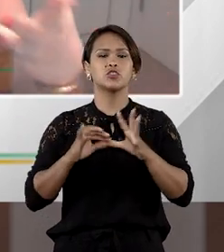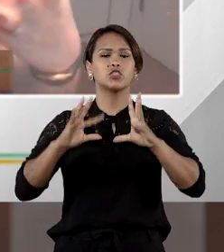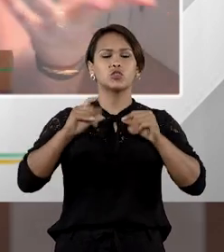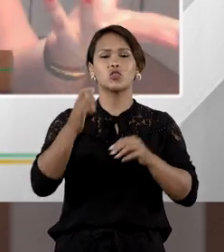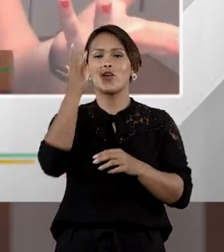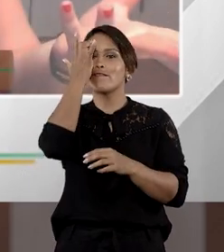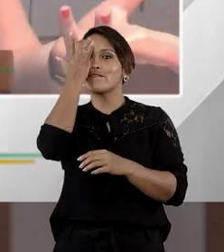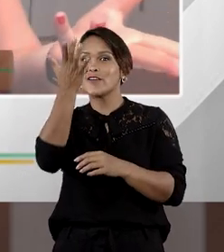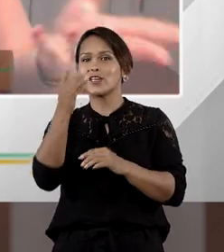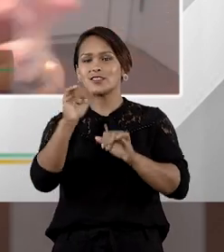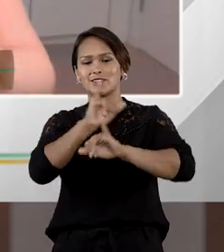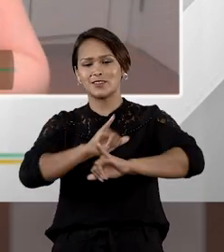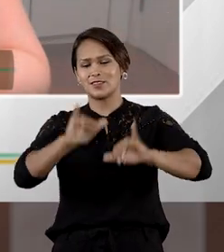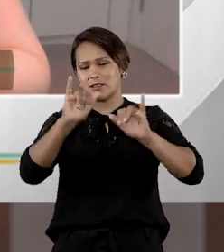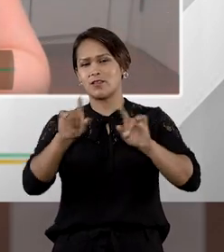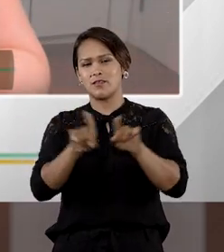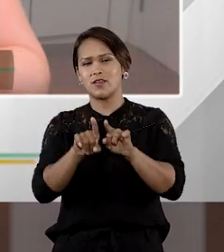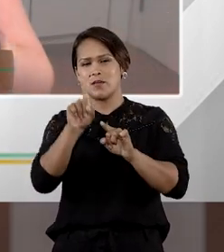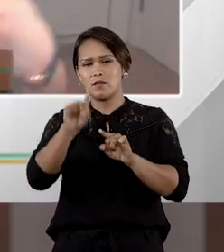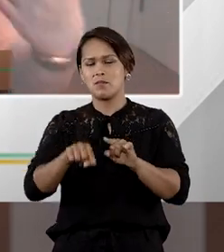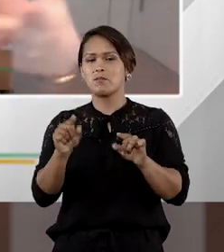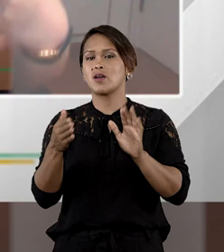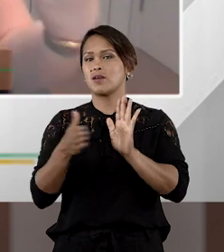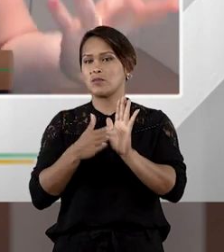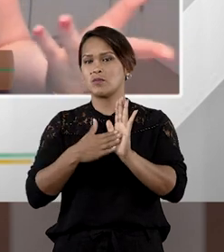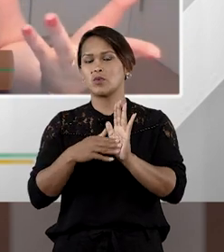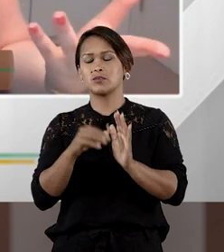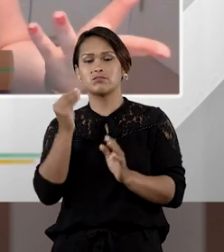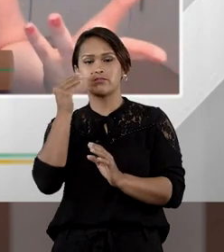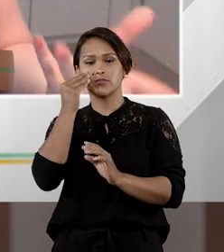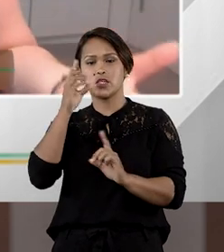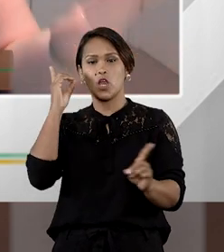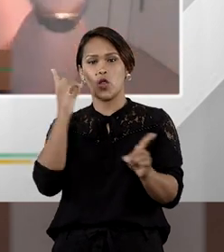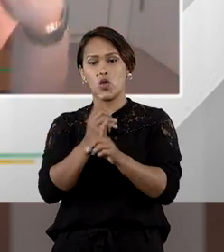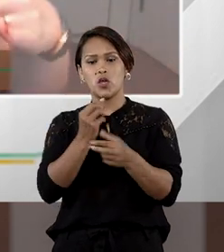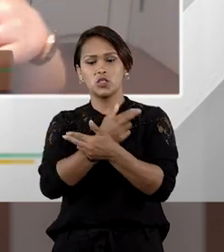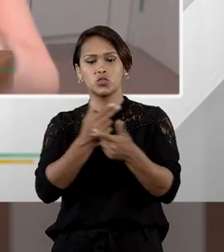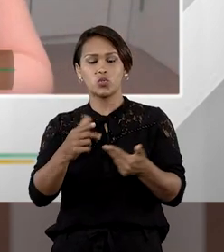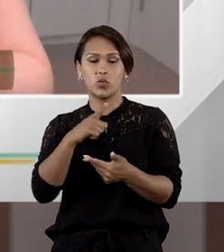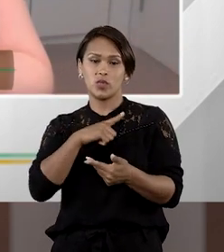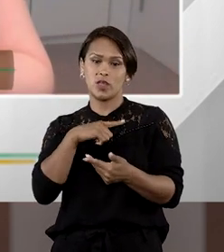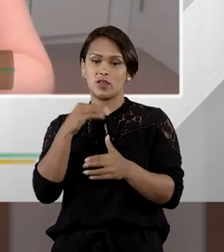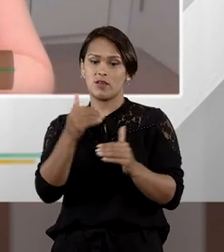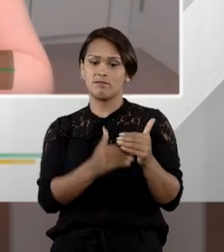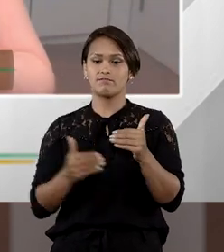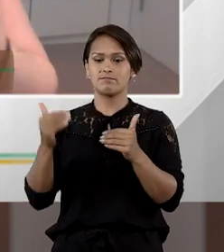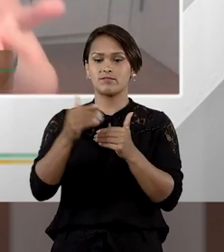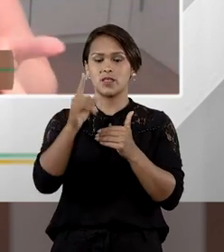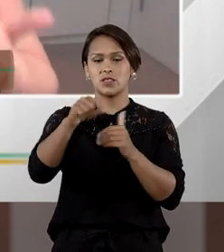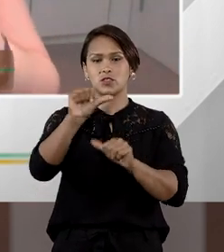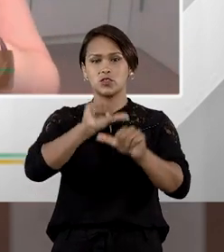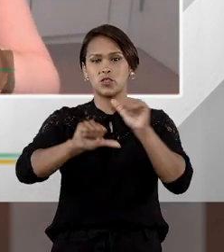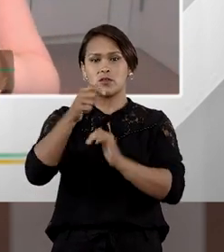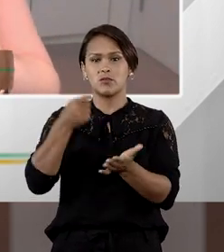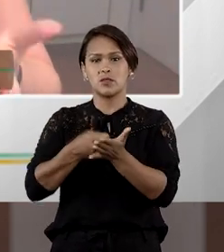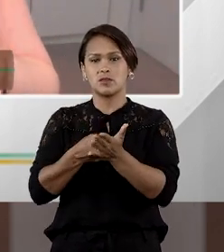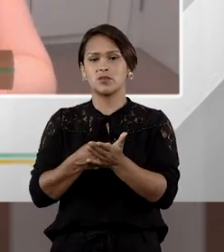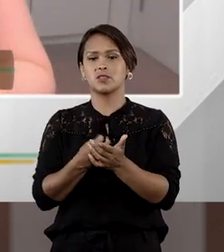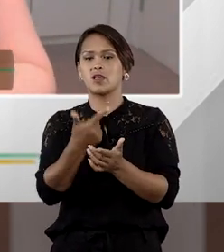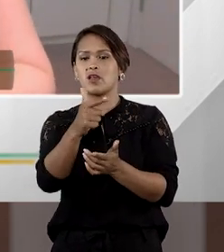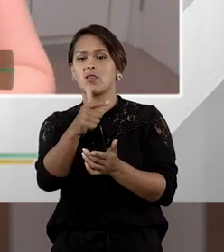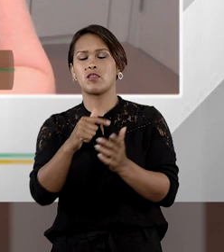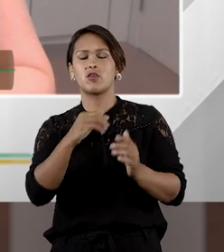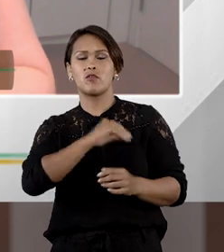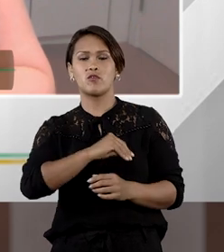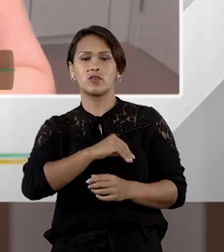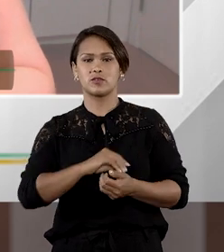tão facilmente à vista, né? Mas a proposta é tentar localizar bens para fazer frente aos pagamentos, caso não haja os recursos